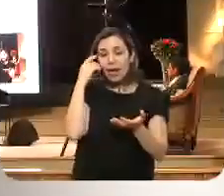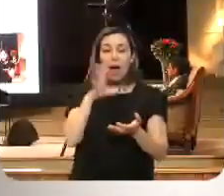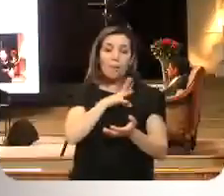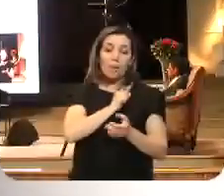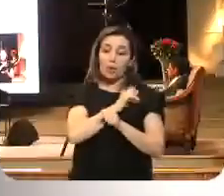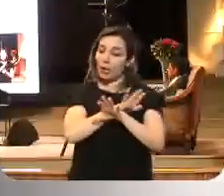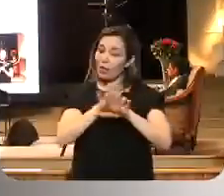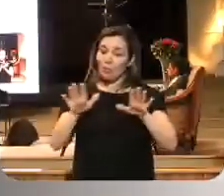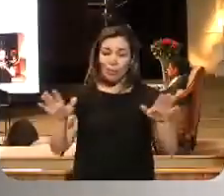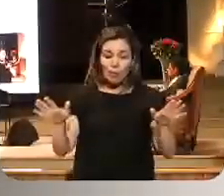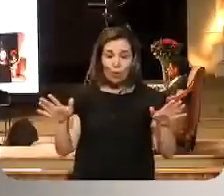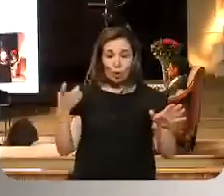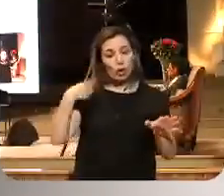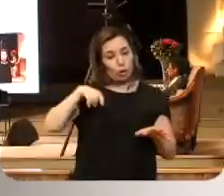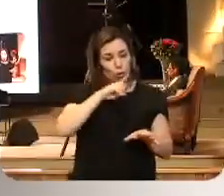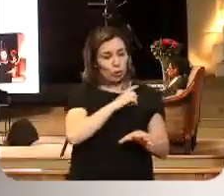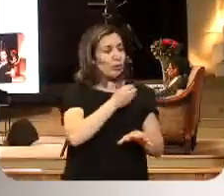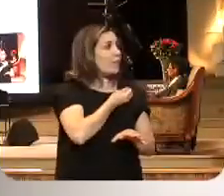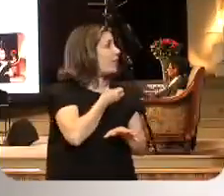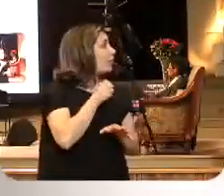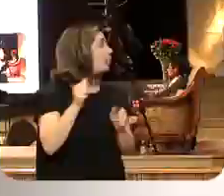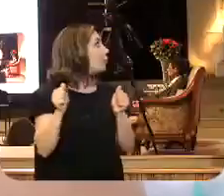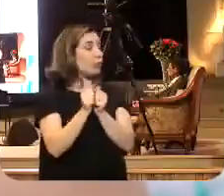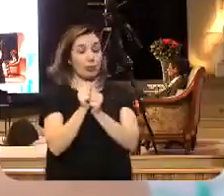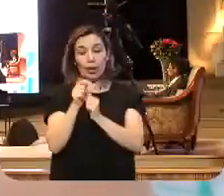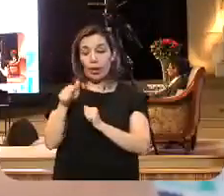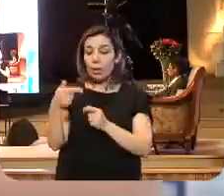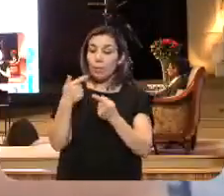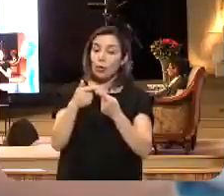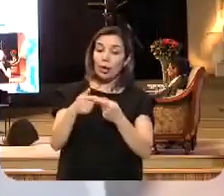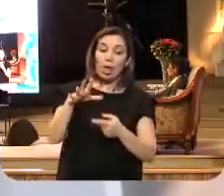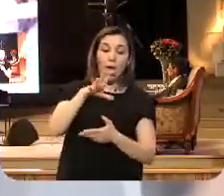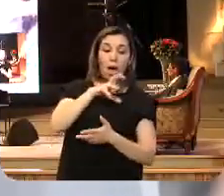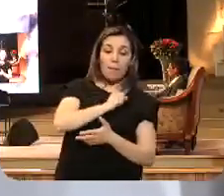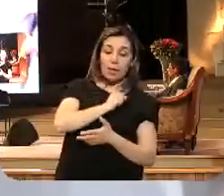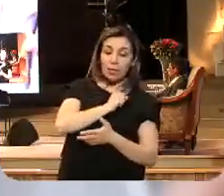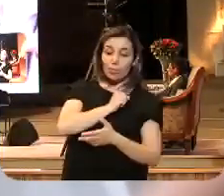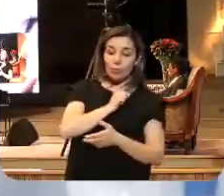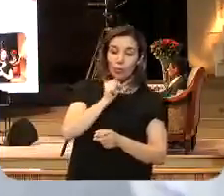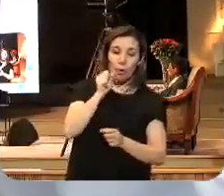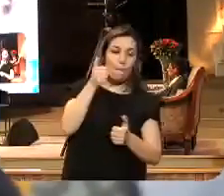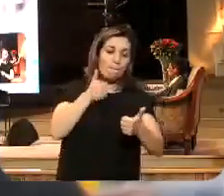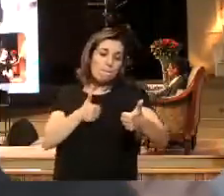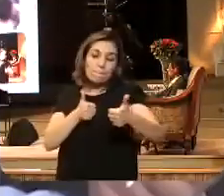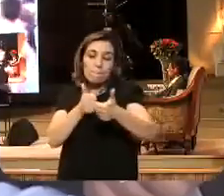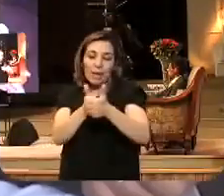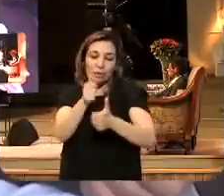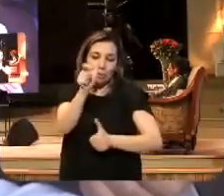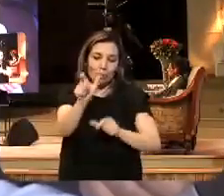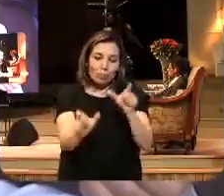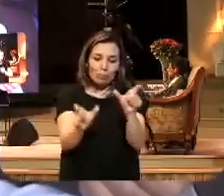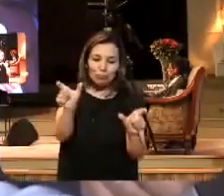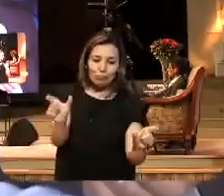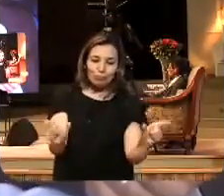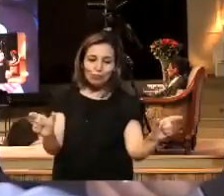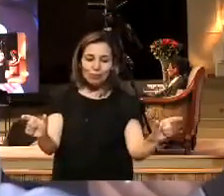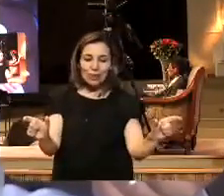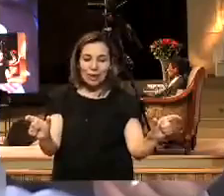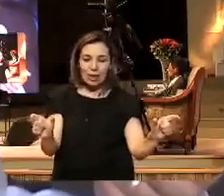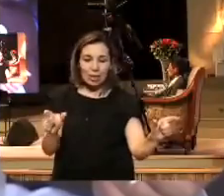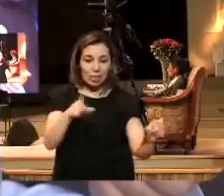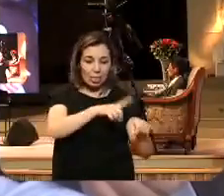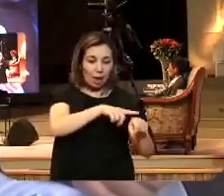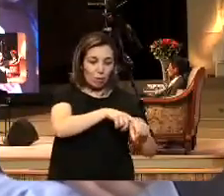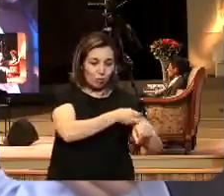Estivemos presentes porque amamos o que fazemos e amamos o nosso próximo. Doamos um pouco do nosso tempo